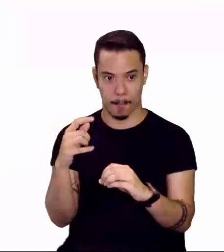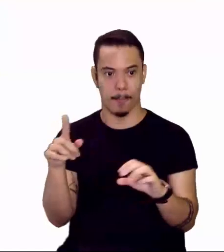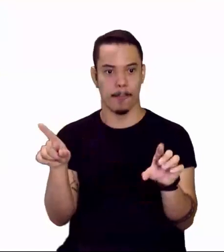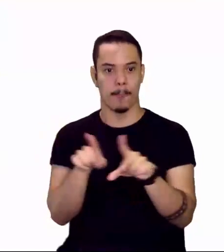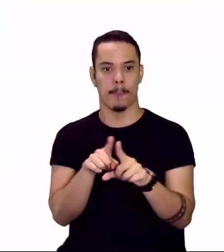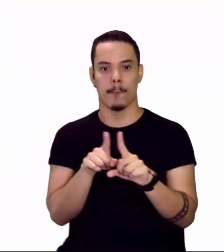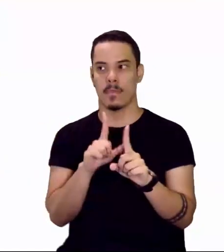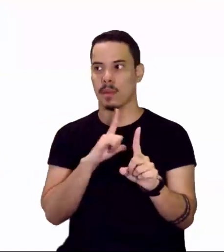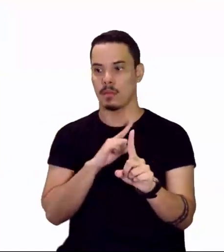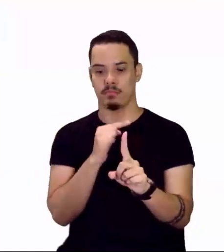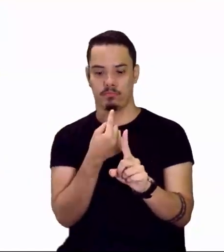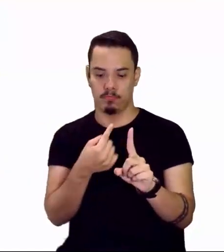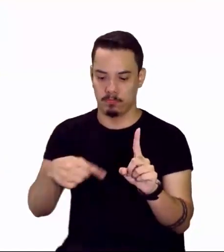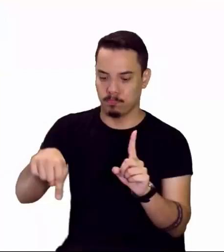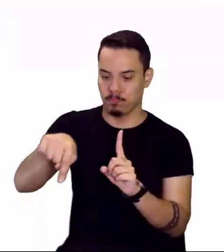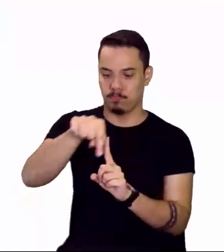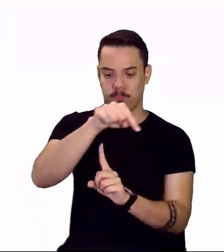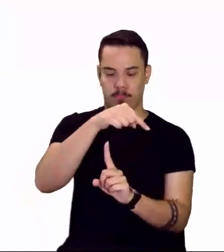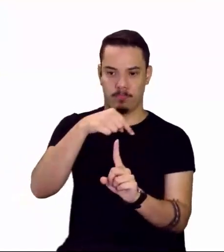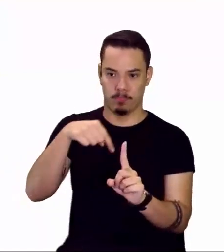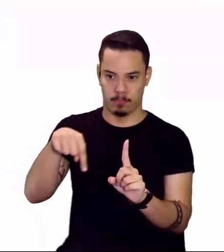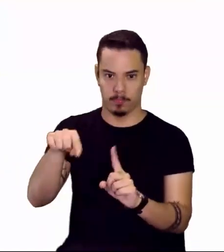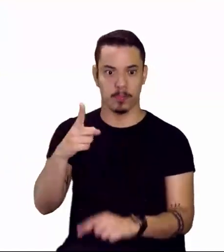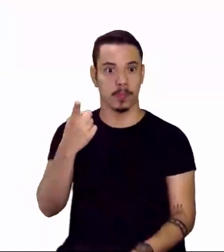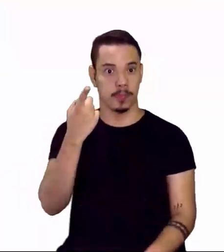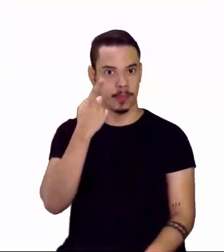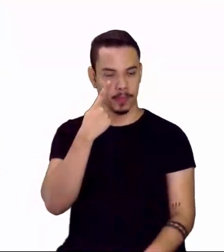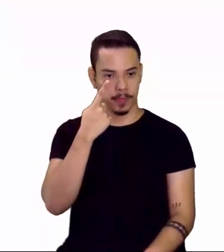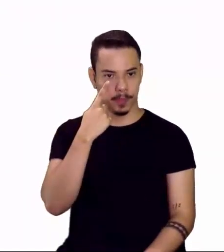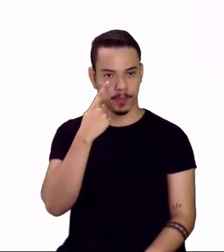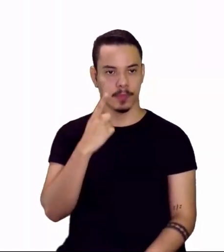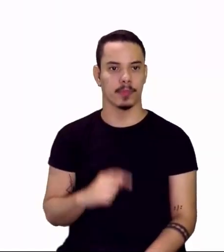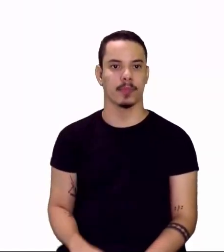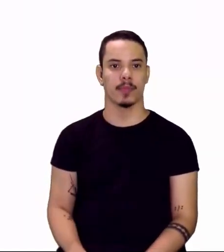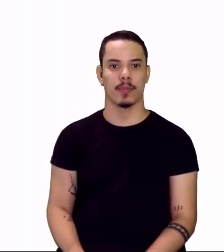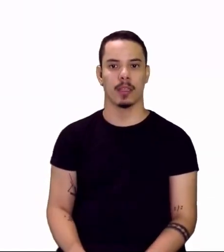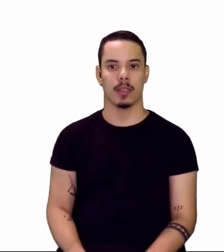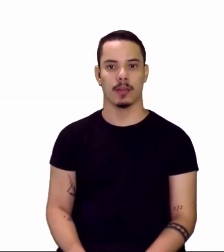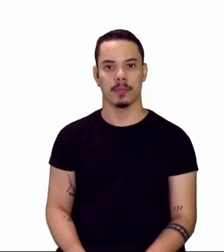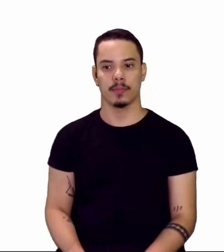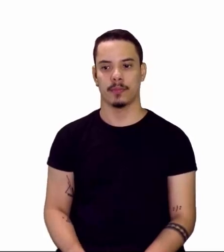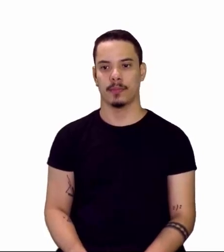redor do átomo central. Vamos ver agora. Então, olha só.